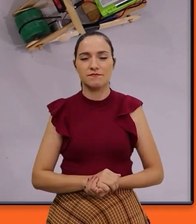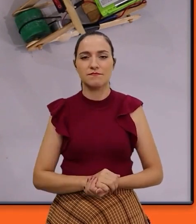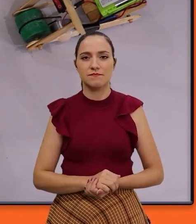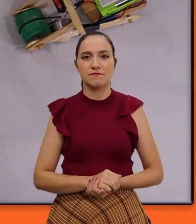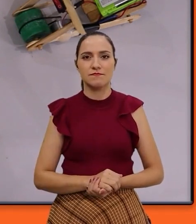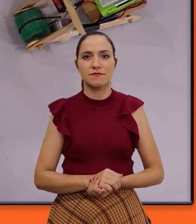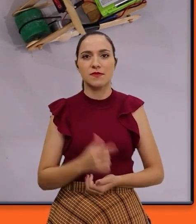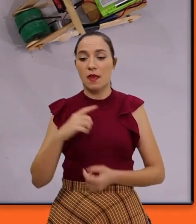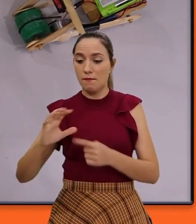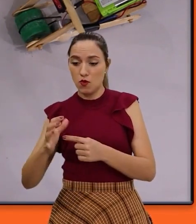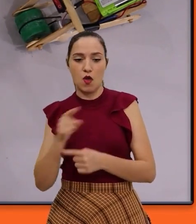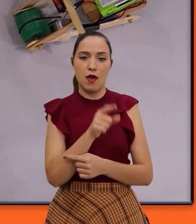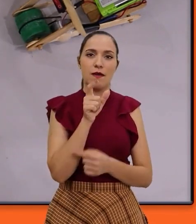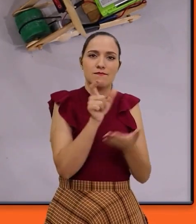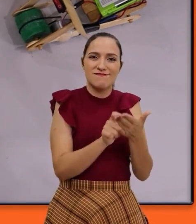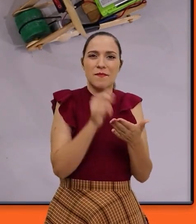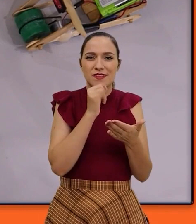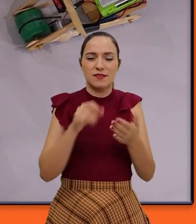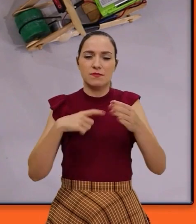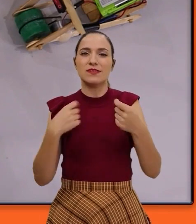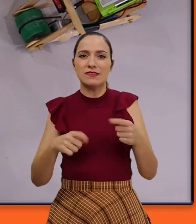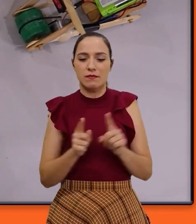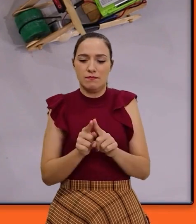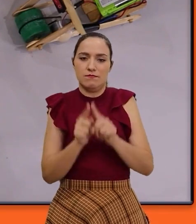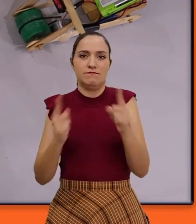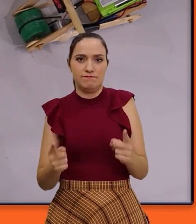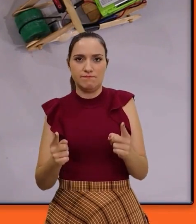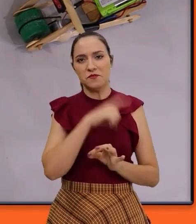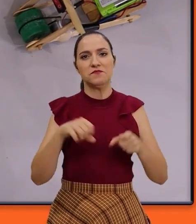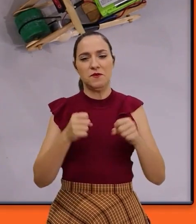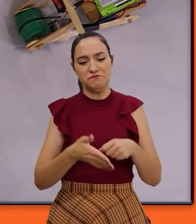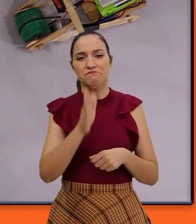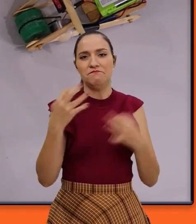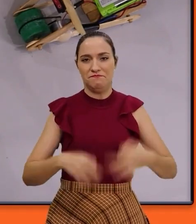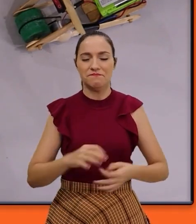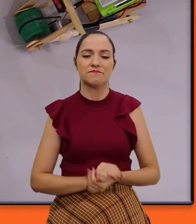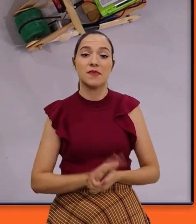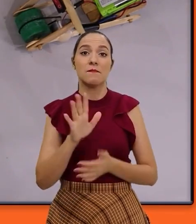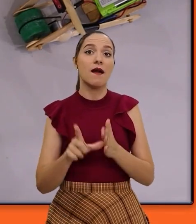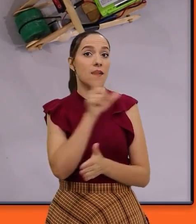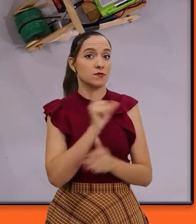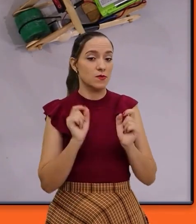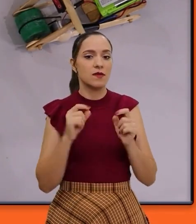projeto. Lado oposto ao lado do motor, né? Sim. O lado contrário do motor.